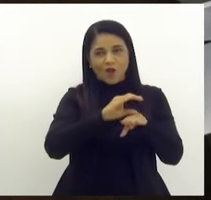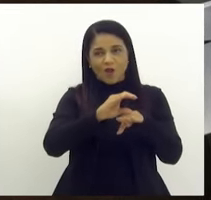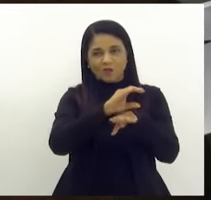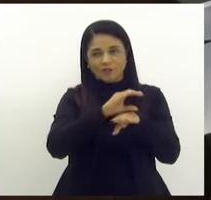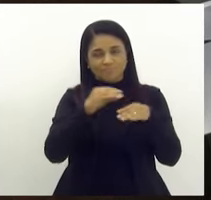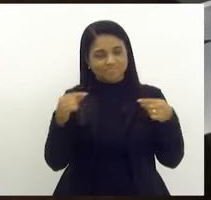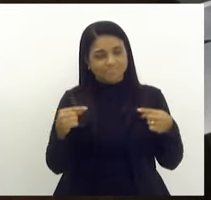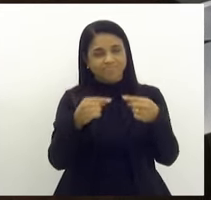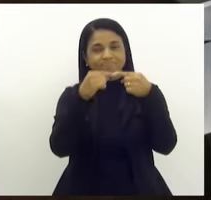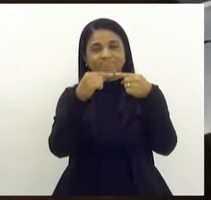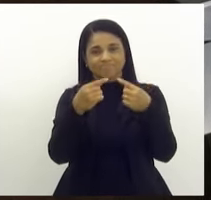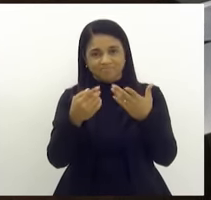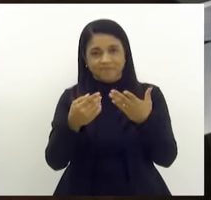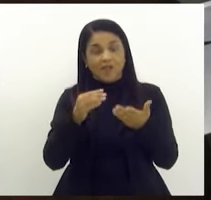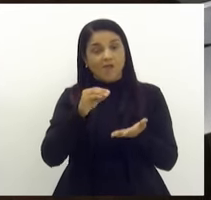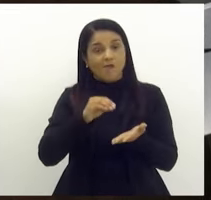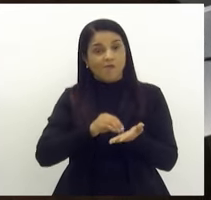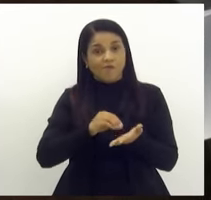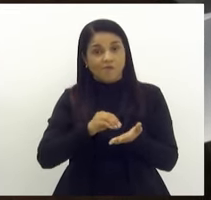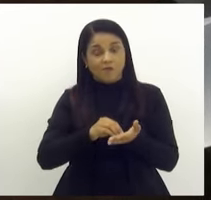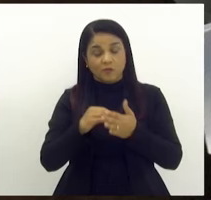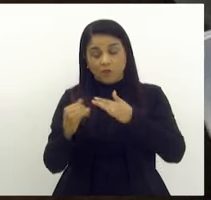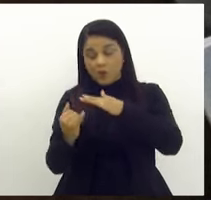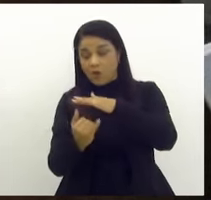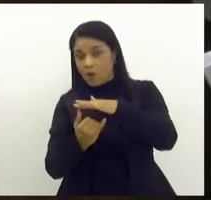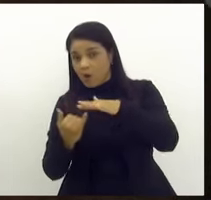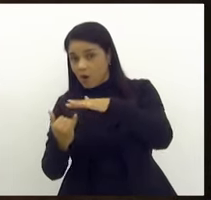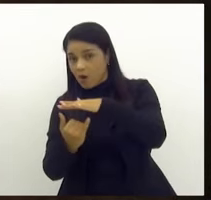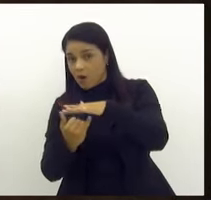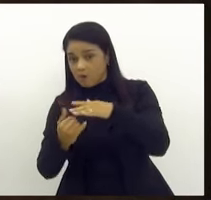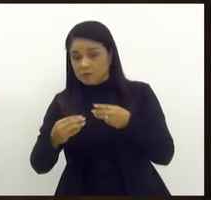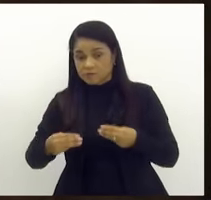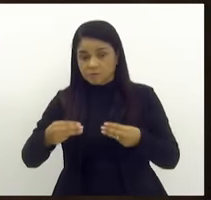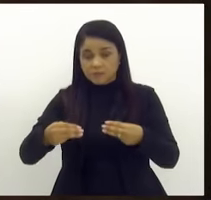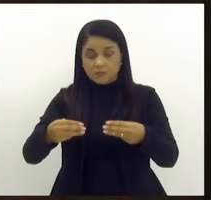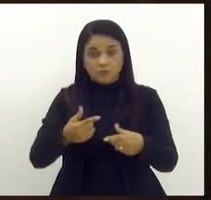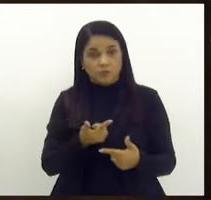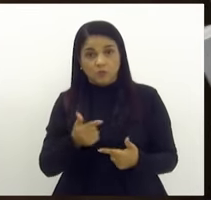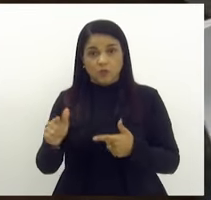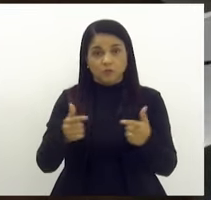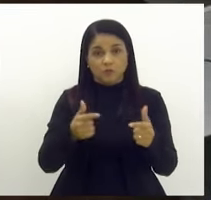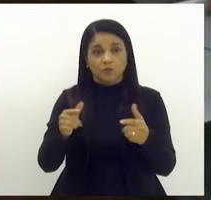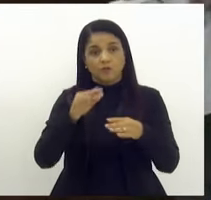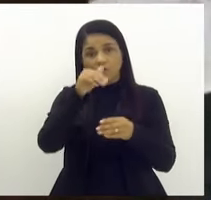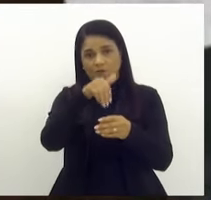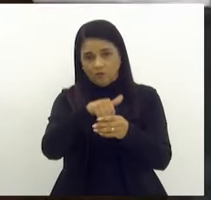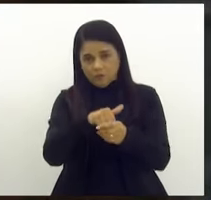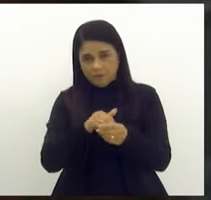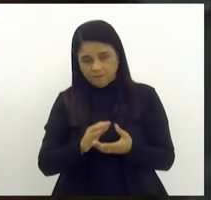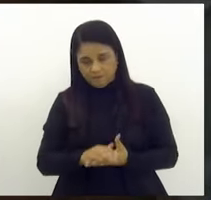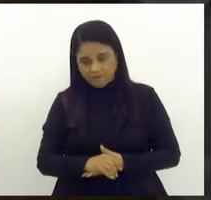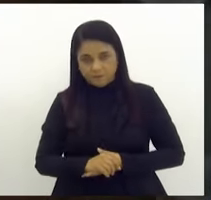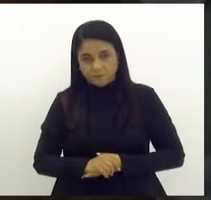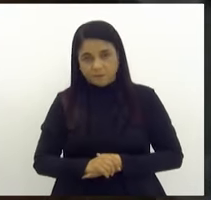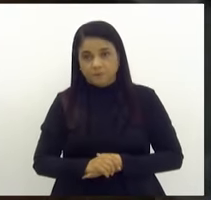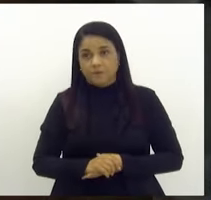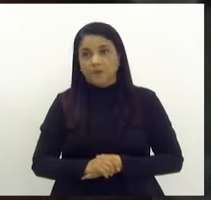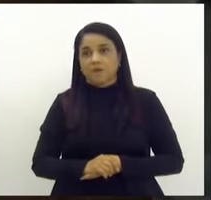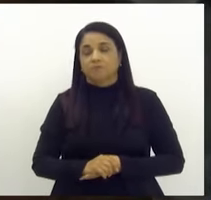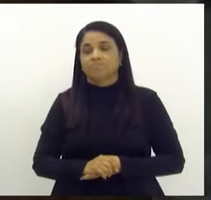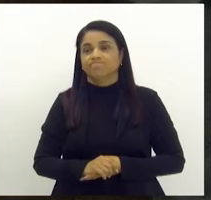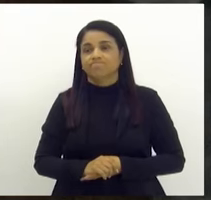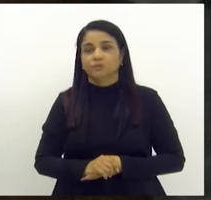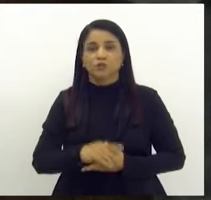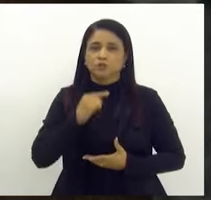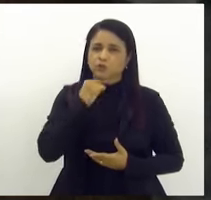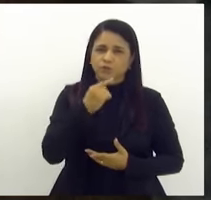constitucionalidade falta agora o órgão dos outros ministros votarem mas eu não